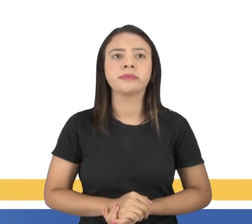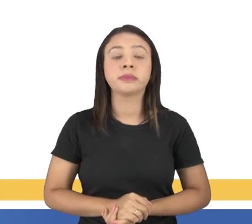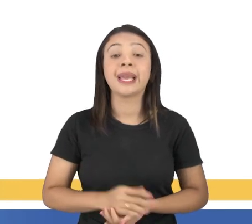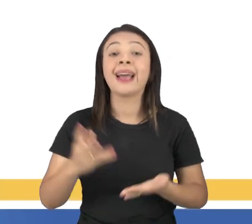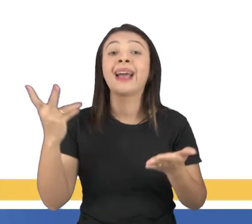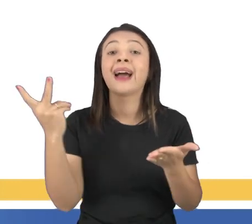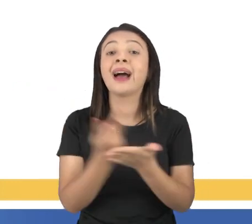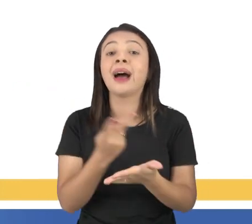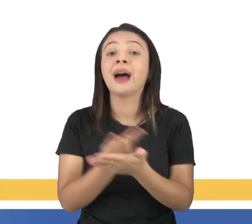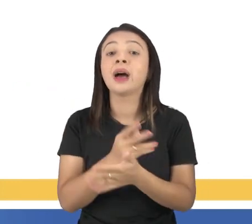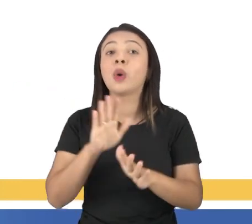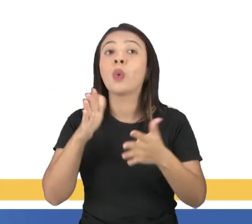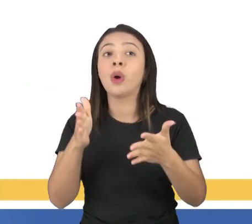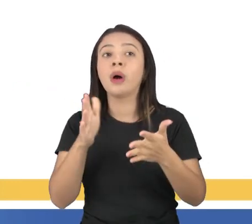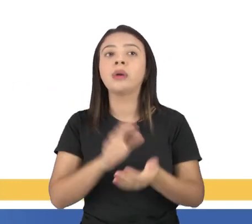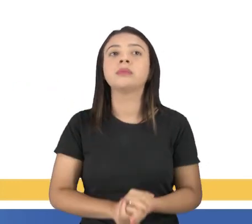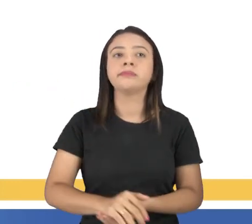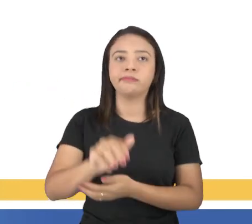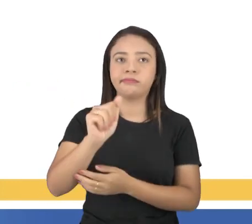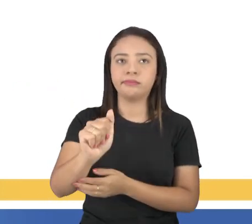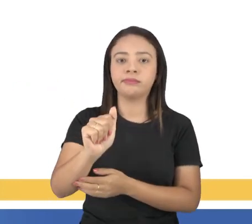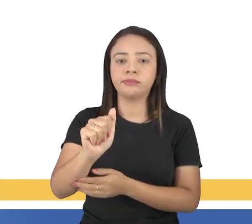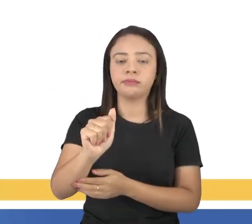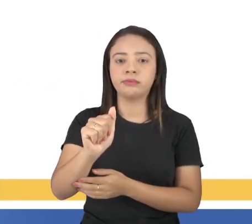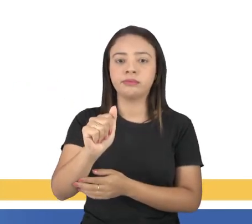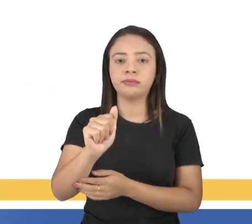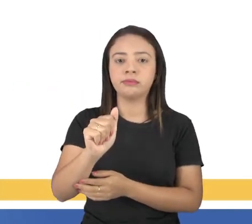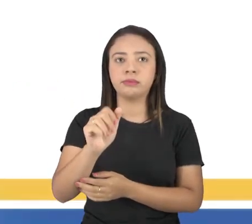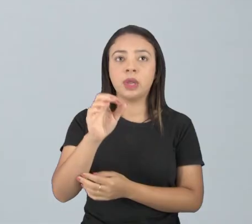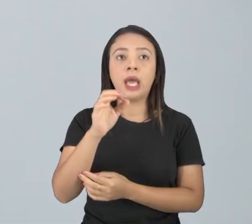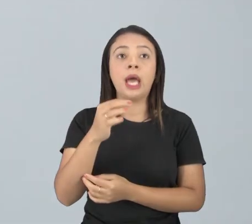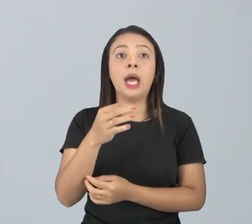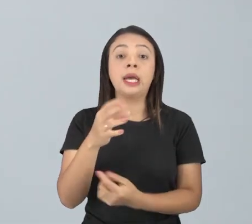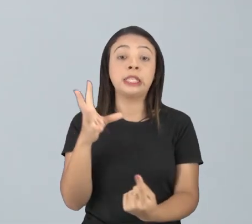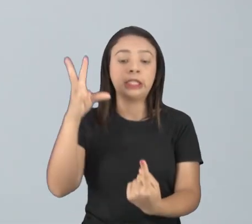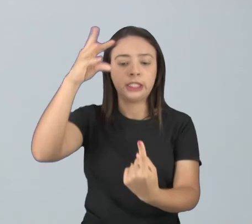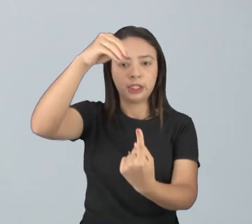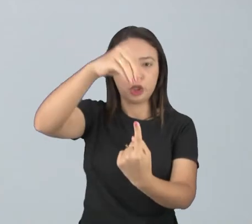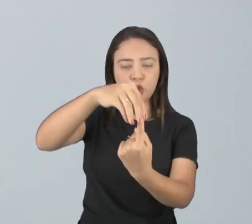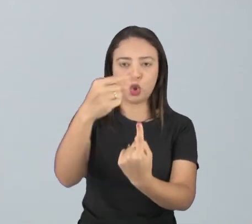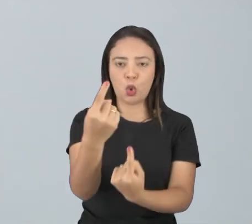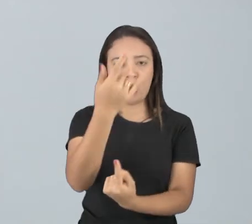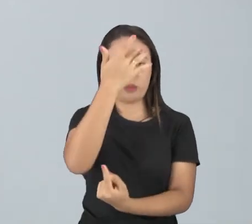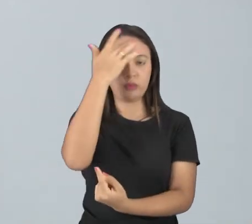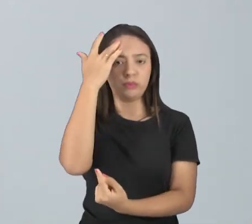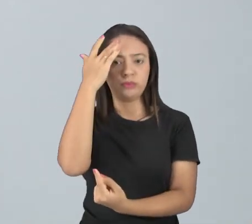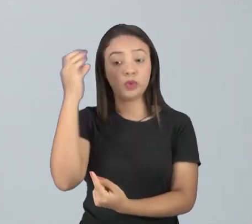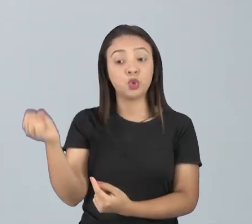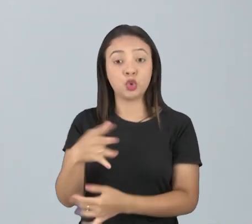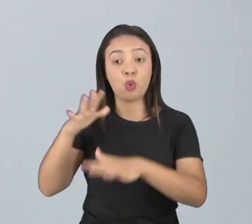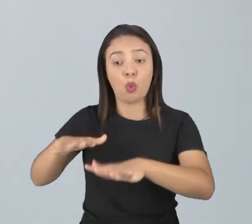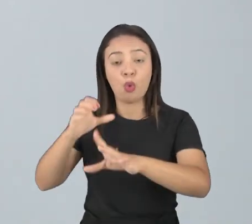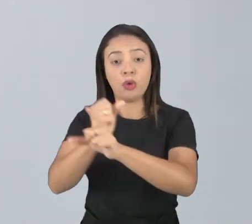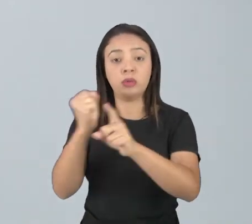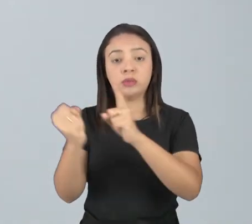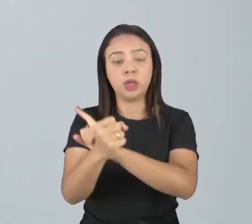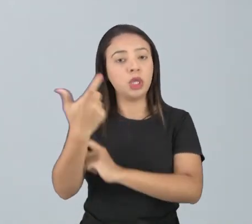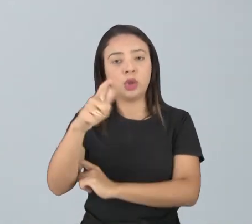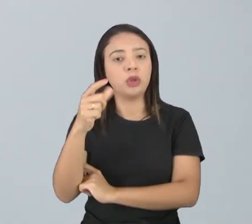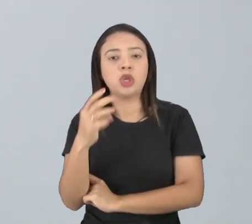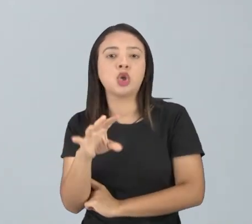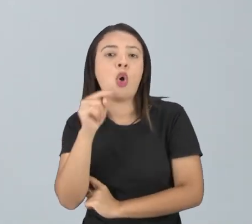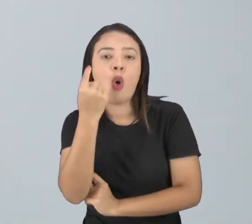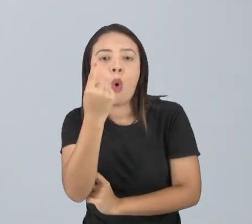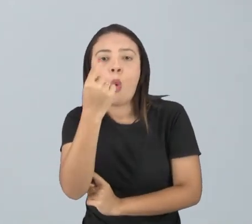no caso, é a letra A, decisão centralizada em uma figura de liderança, porque nos novos movimentos sociais não tem mais essa questão de